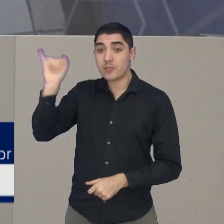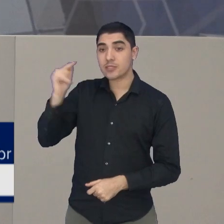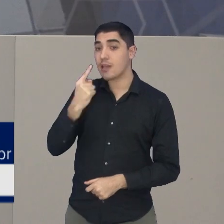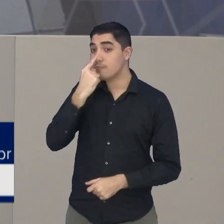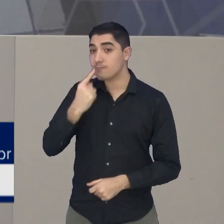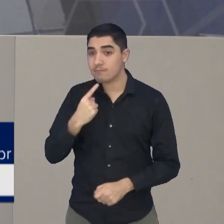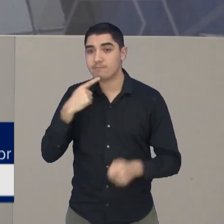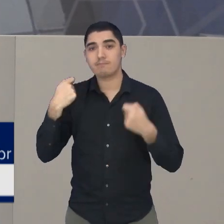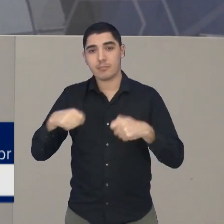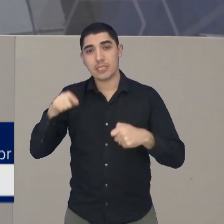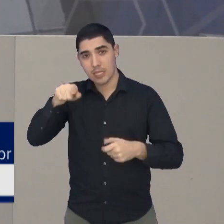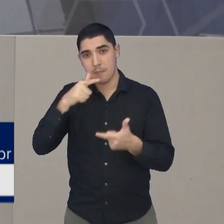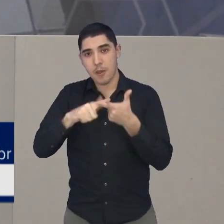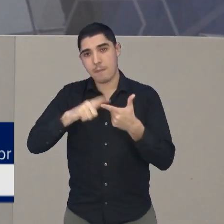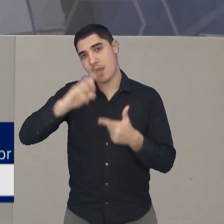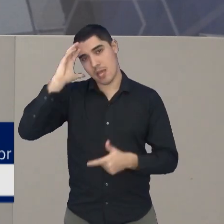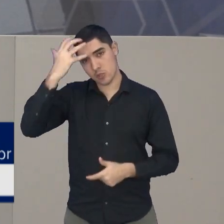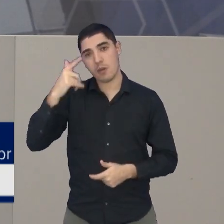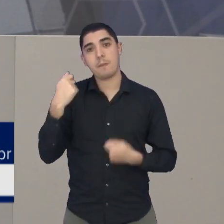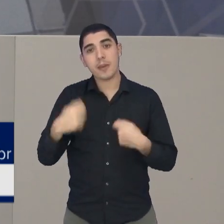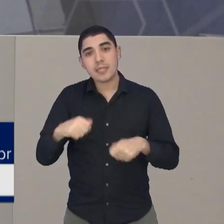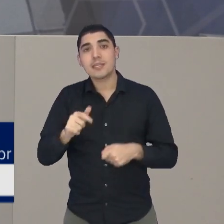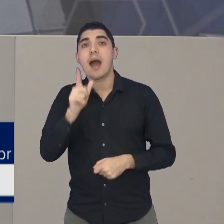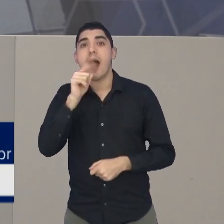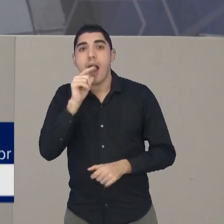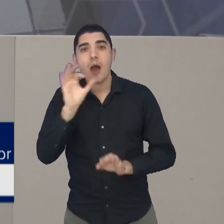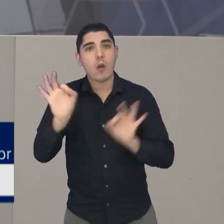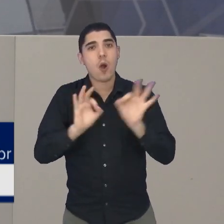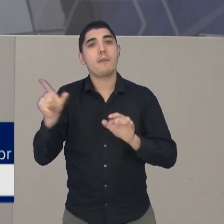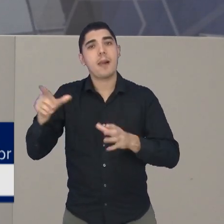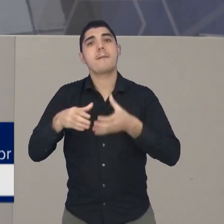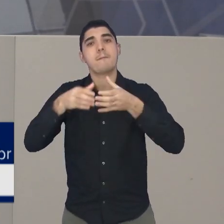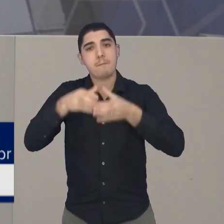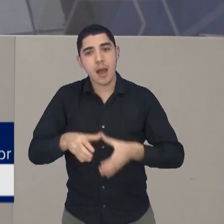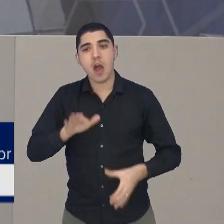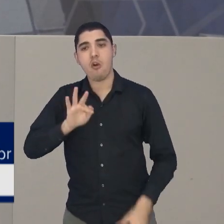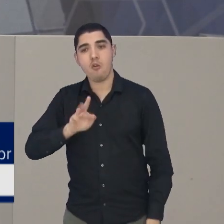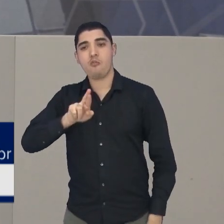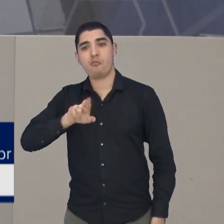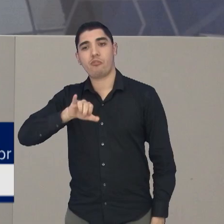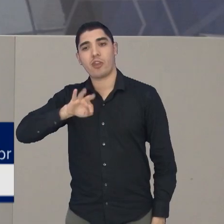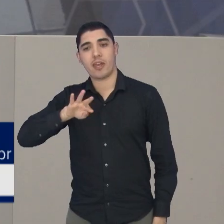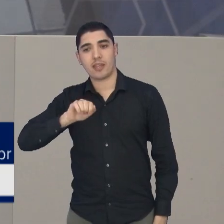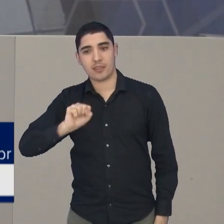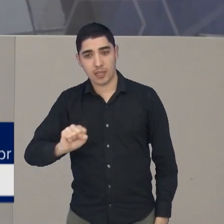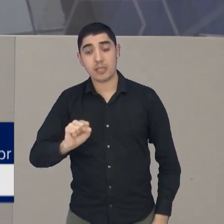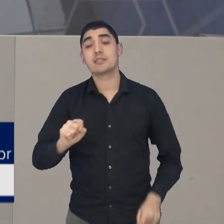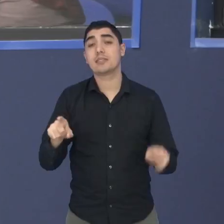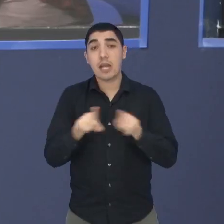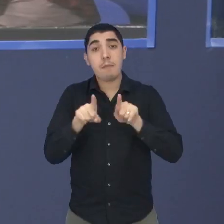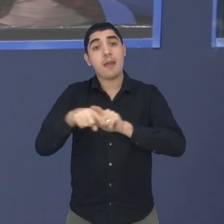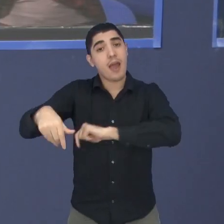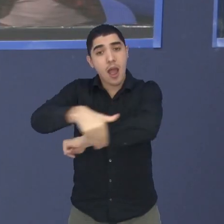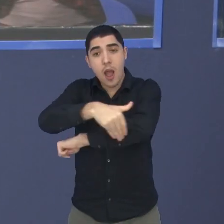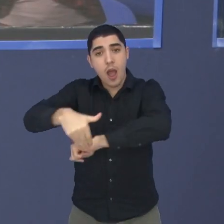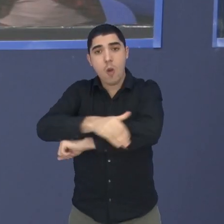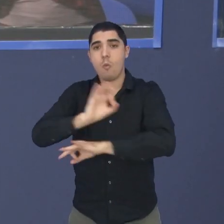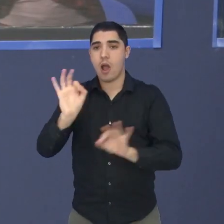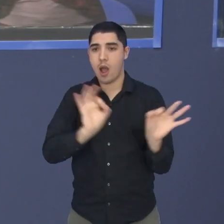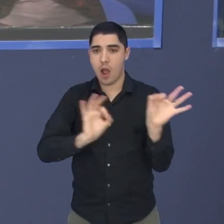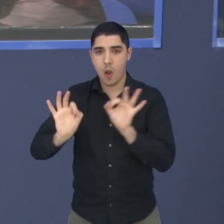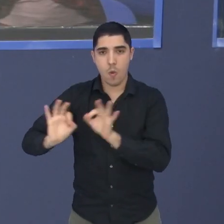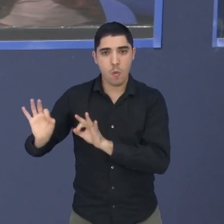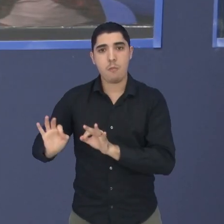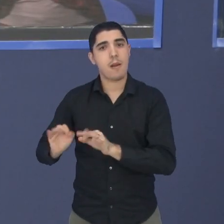esse problema. Pôr água, regularizar o bairro dos Freitas e, mais do que isso, arrumar as ruas. Acabar